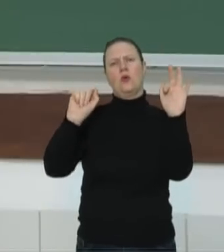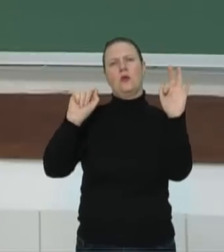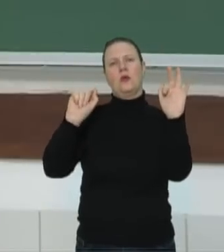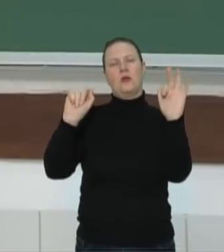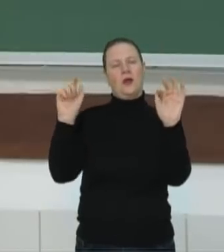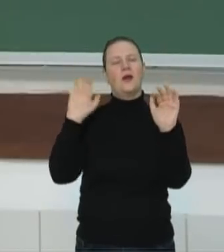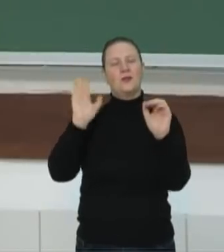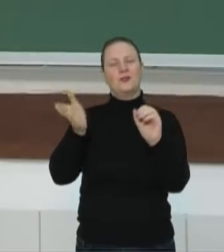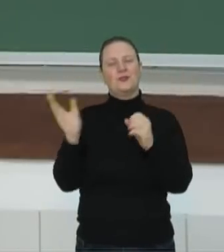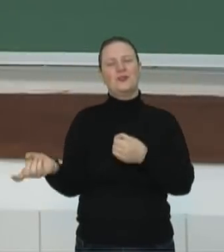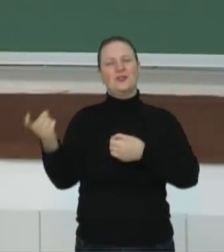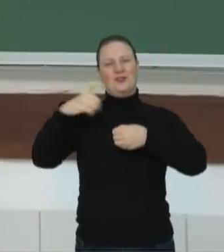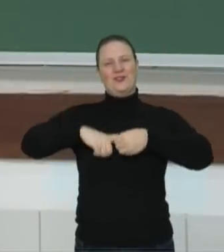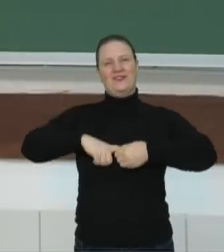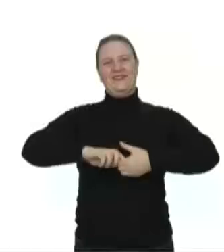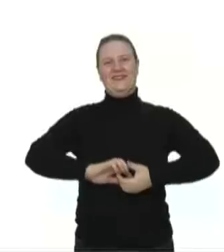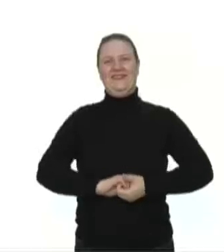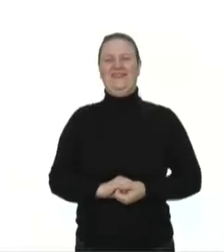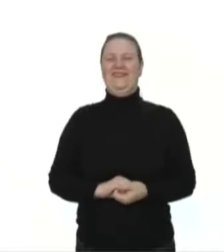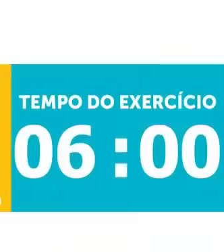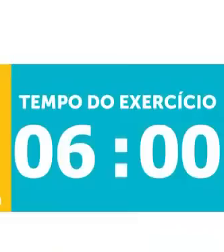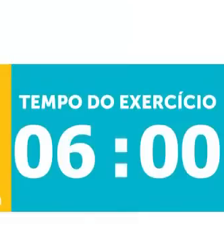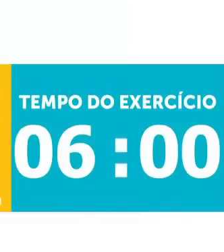a uns minutinhos nós voltamos.